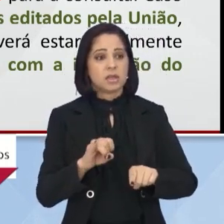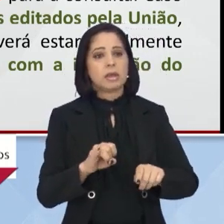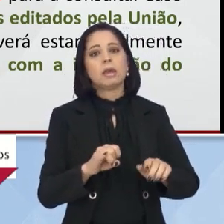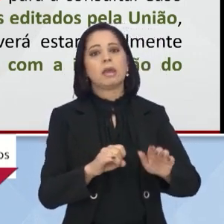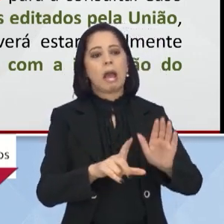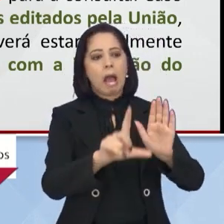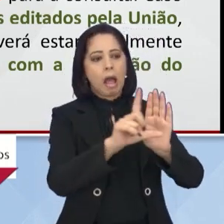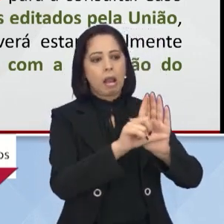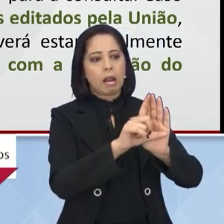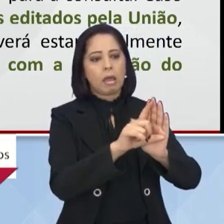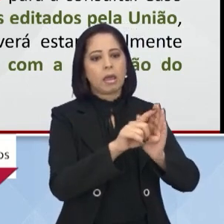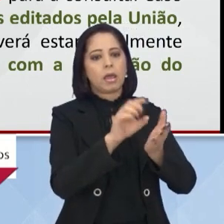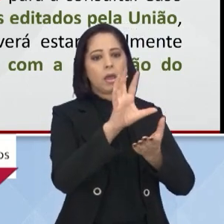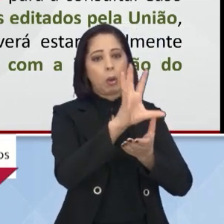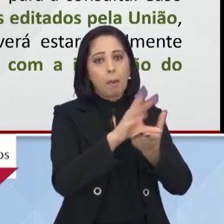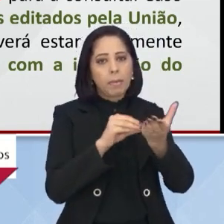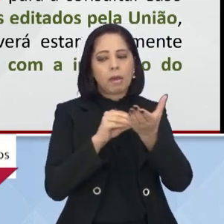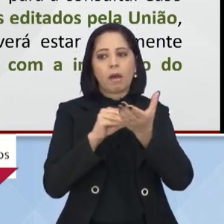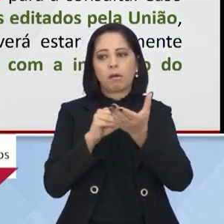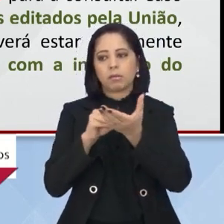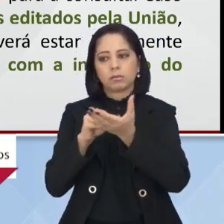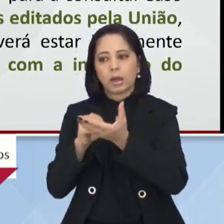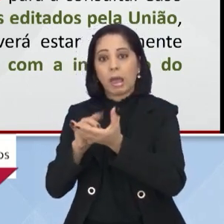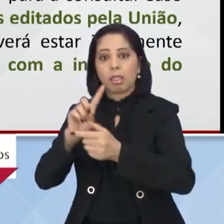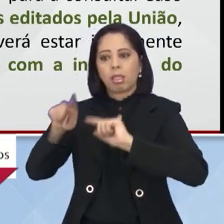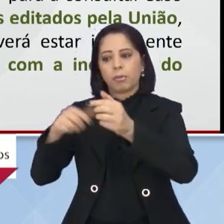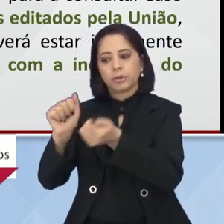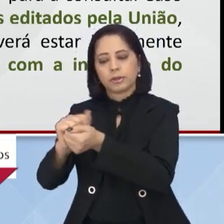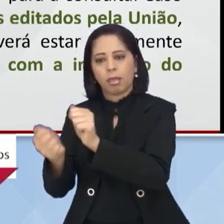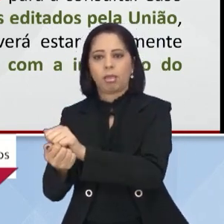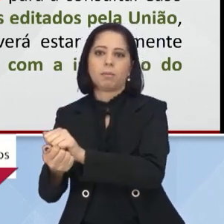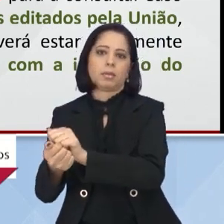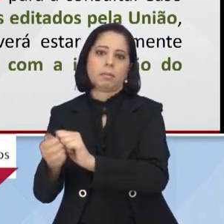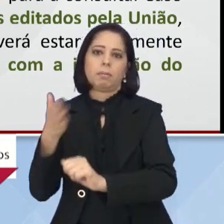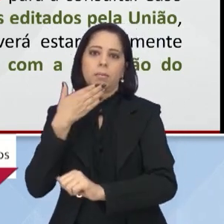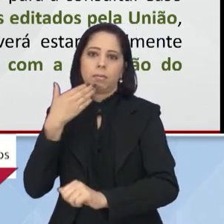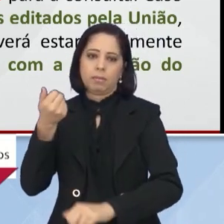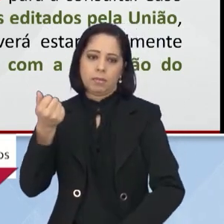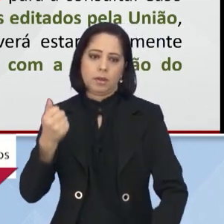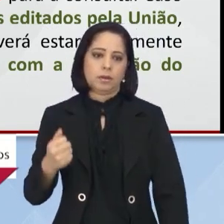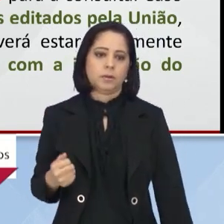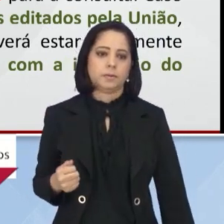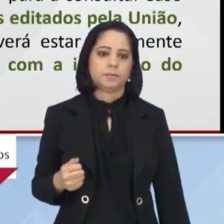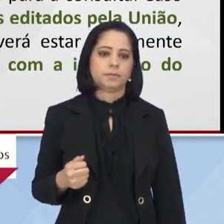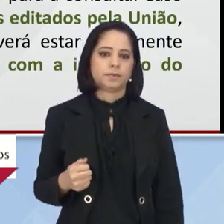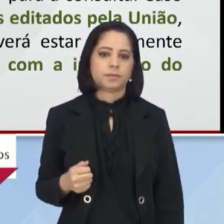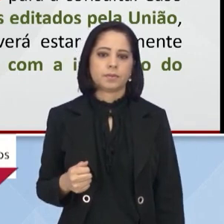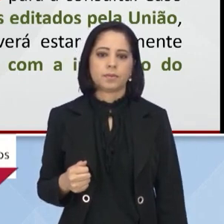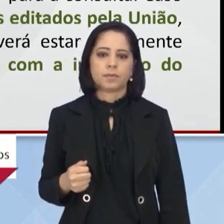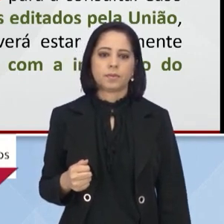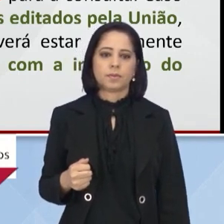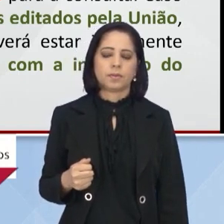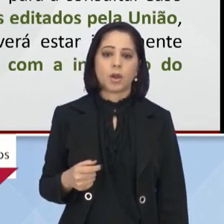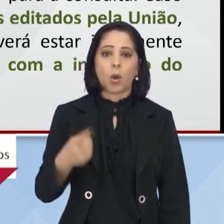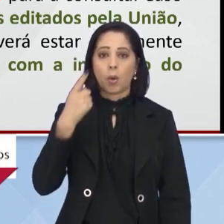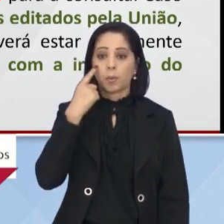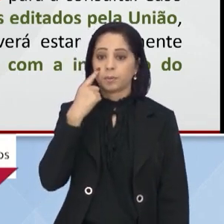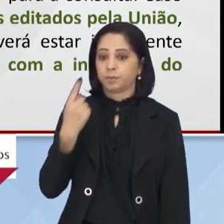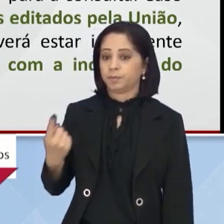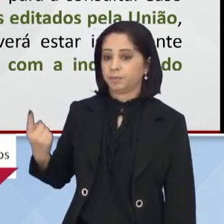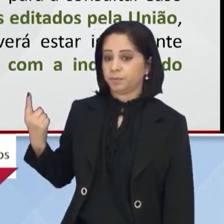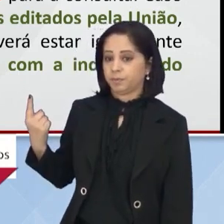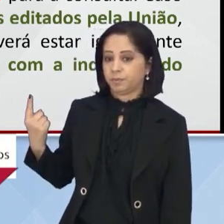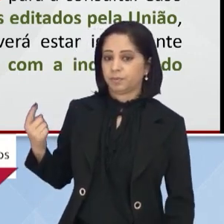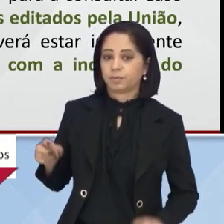a outros municípios como o caso de São José dos Campos então Eh então esse comunicado chama atenção para esse ponto Tá